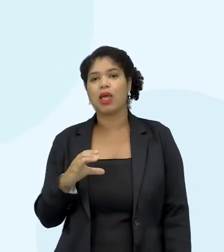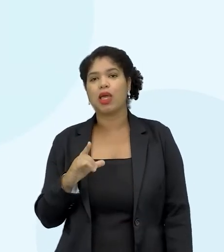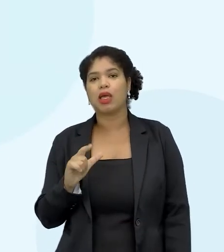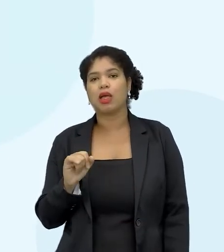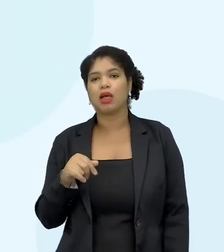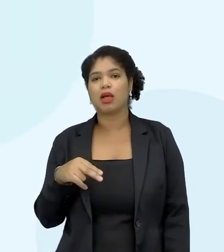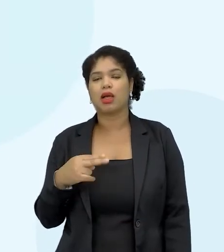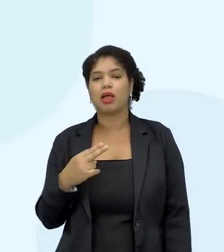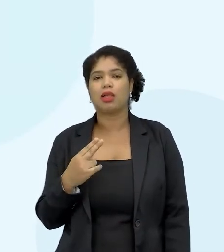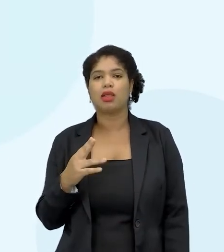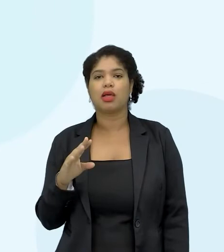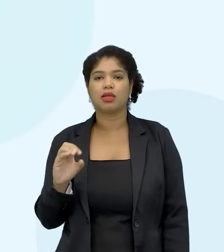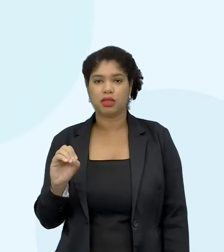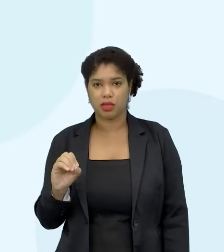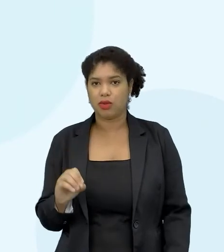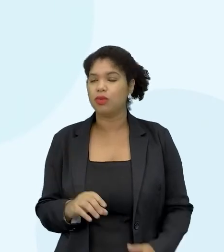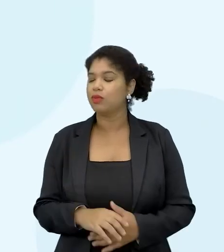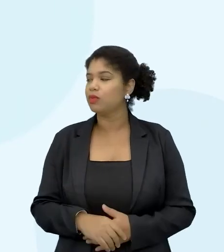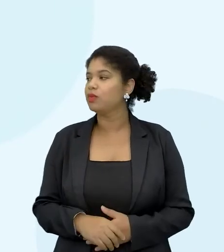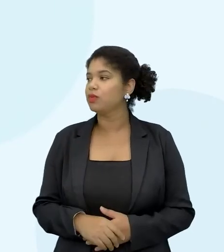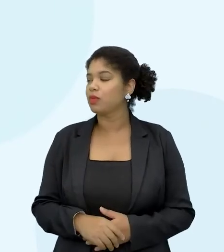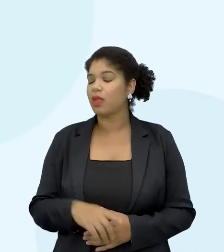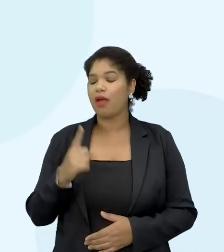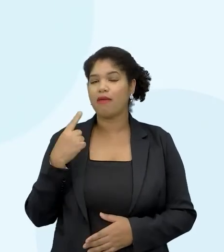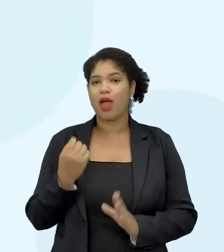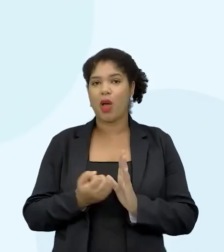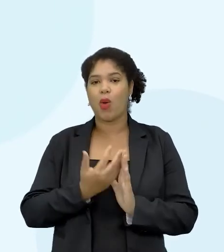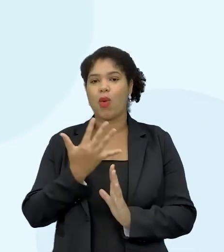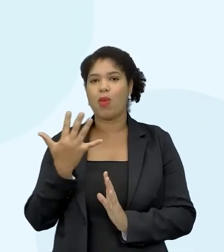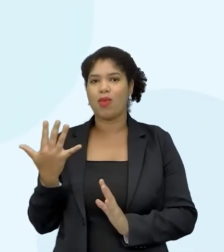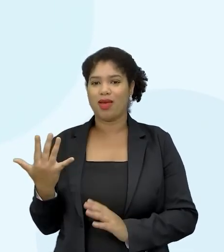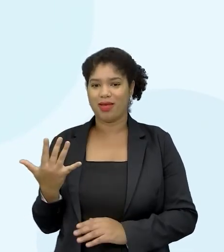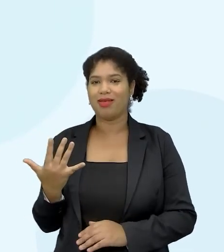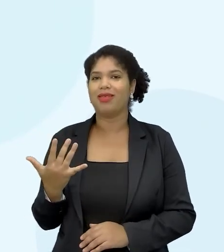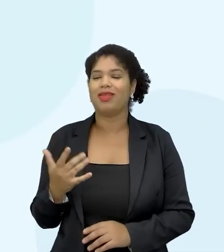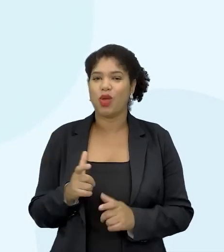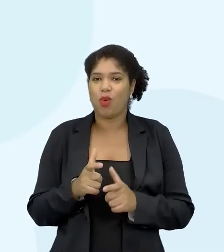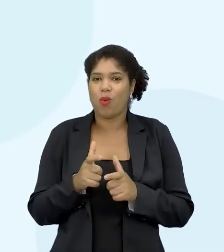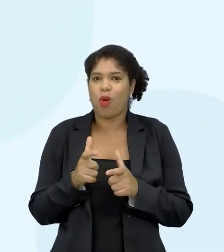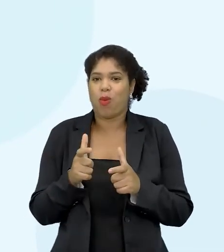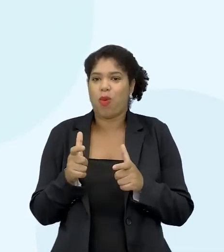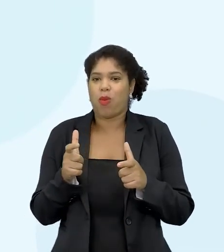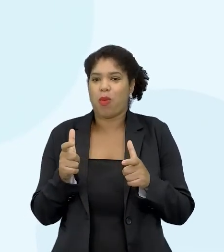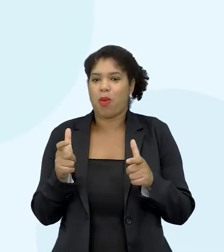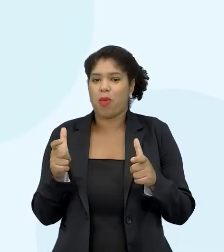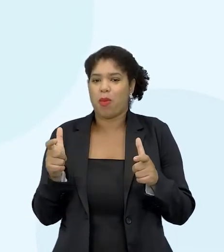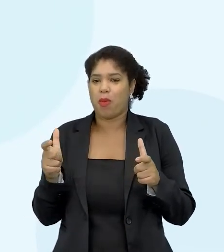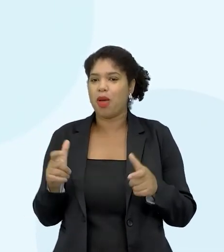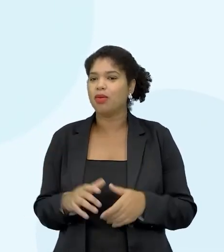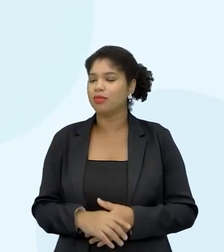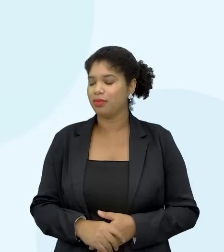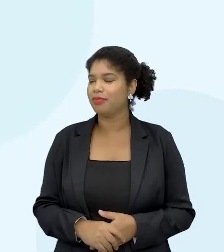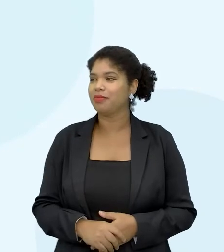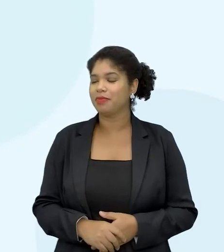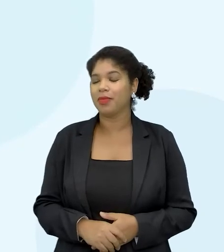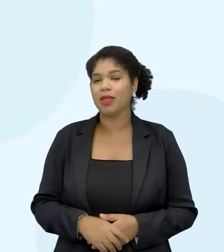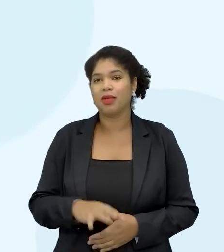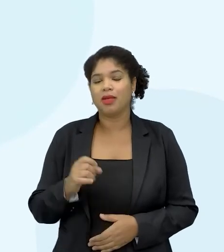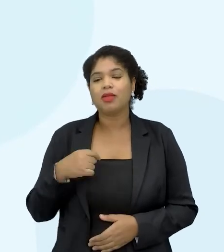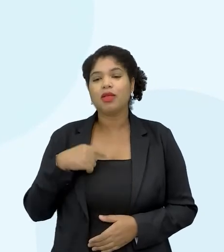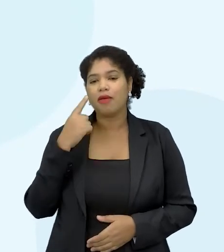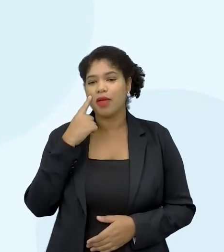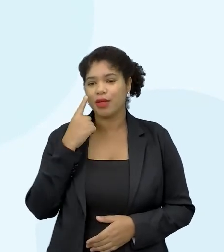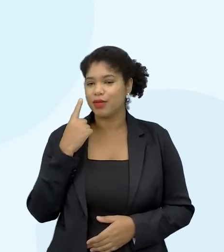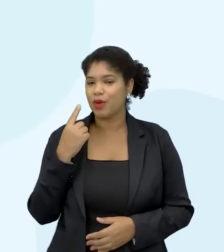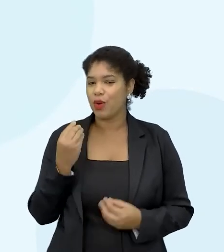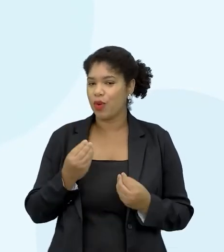esse gráfico da venda é mais inclinado, ele aumenta rapidamente, enquanto que o custo vai mais devagar. Se a gente coloca no mesmo